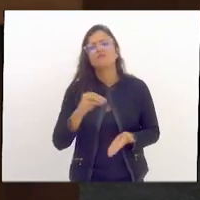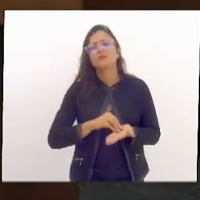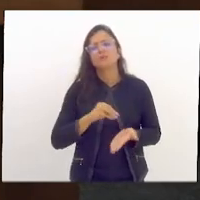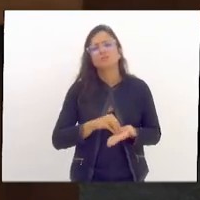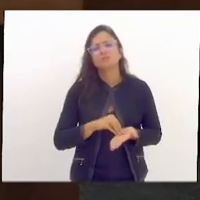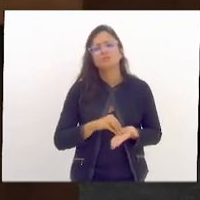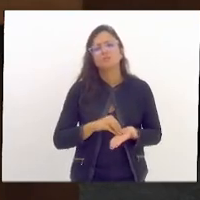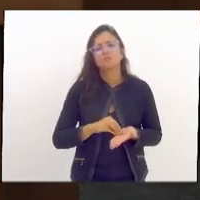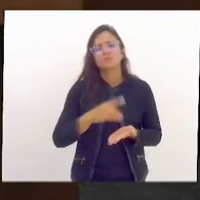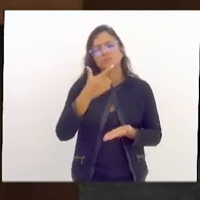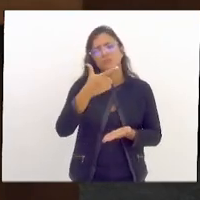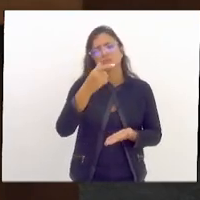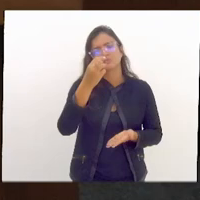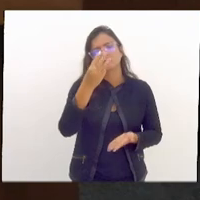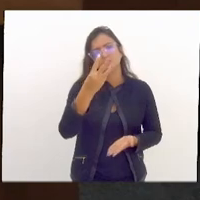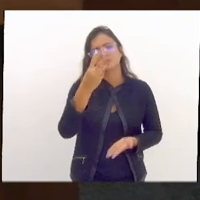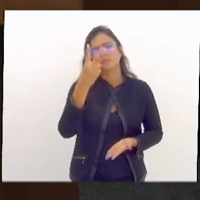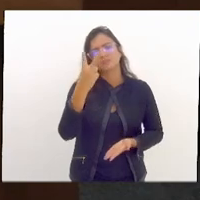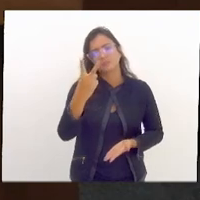234